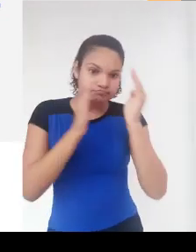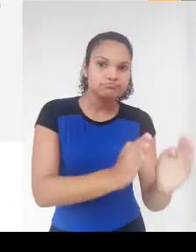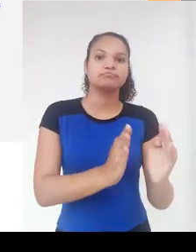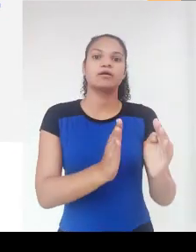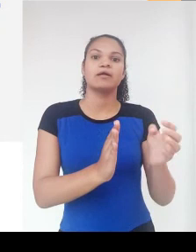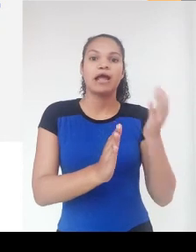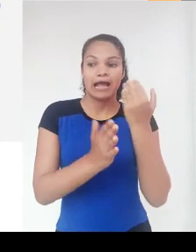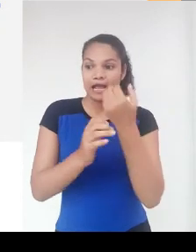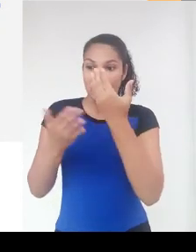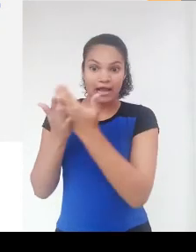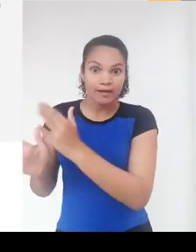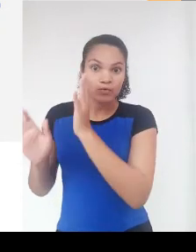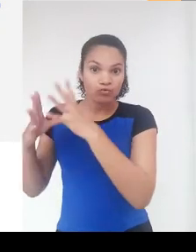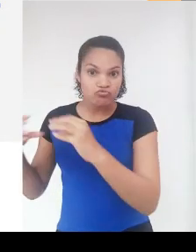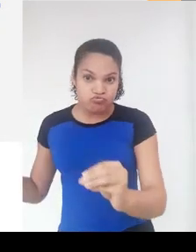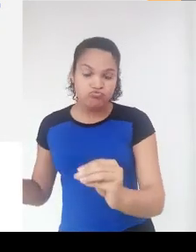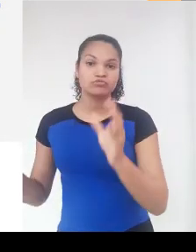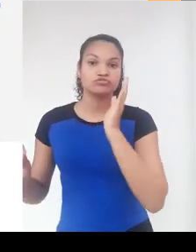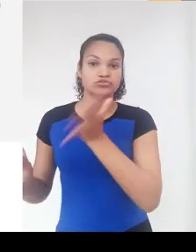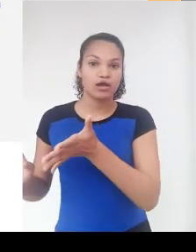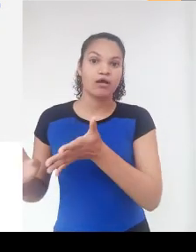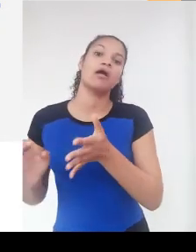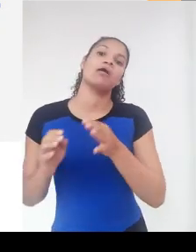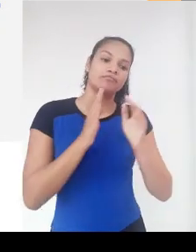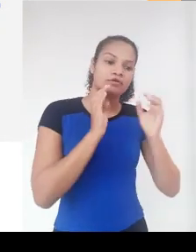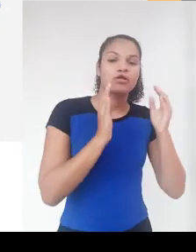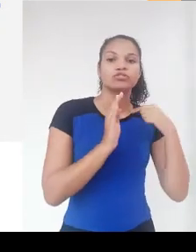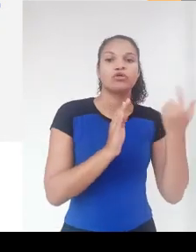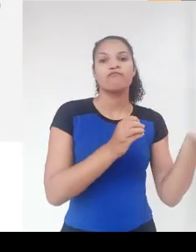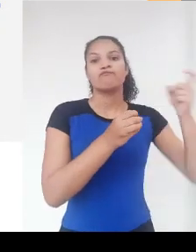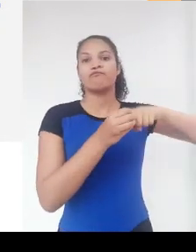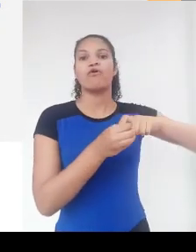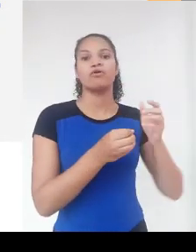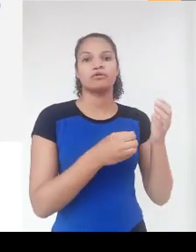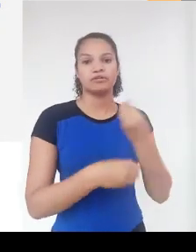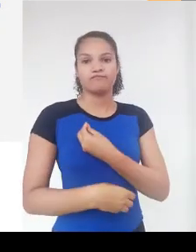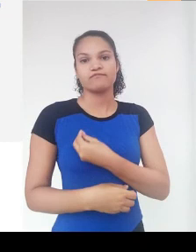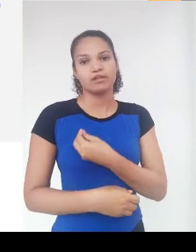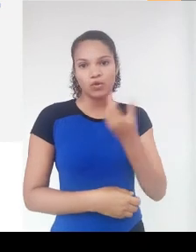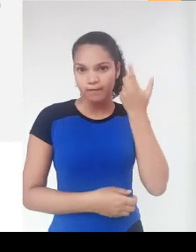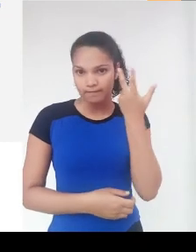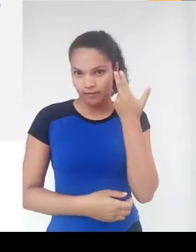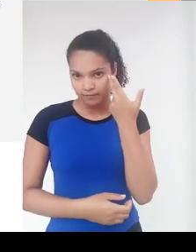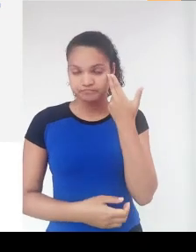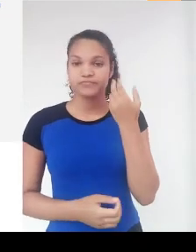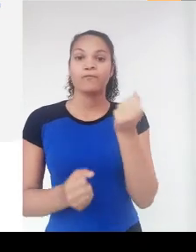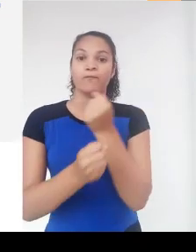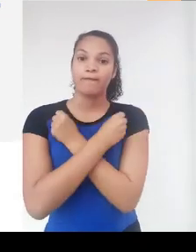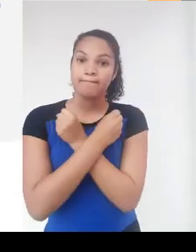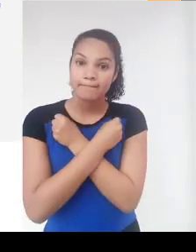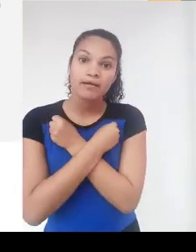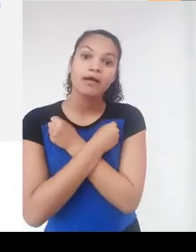esse tsunami, né, entre aspas, passar, a gente possa voltar a ter uma vida normal. Um